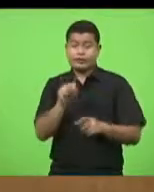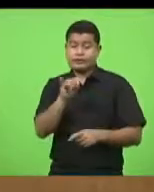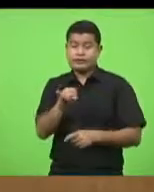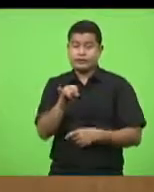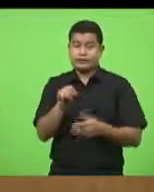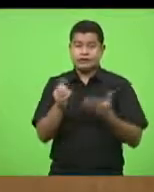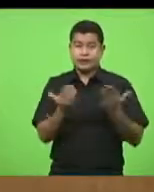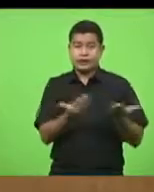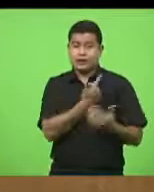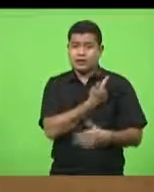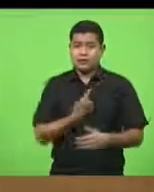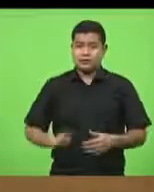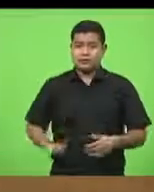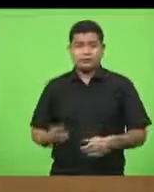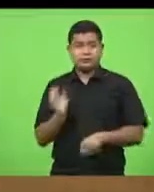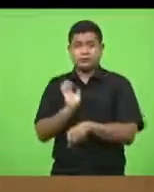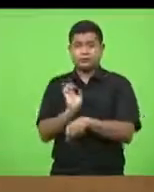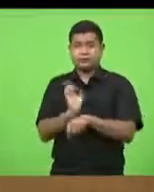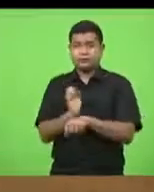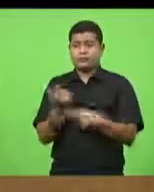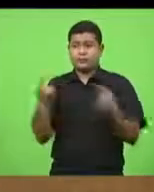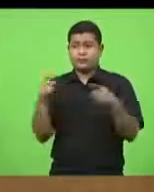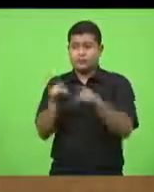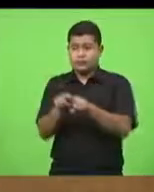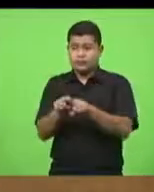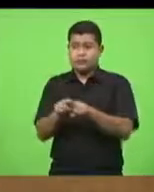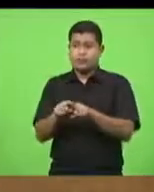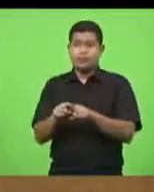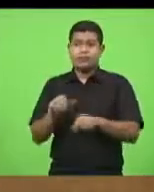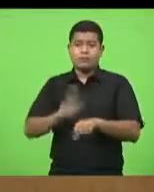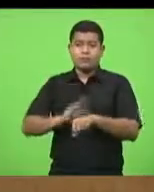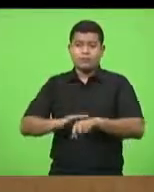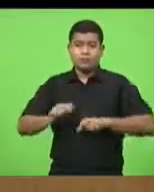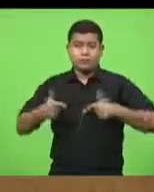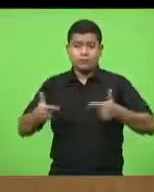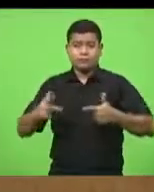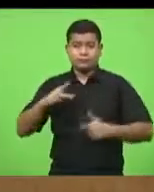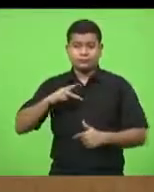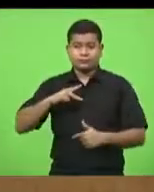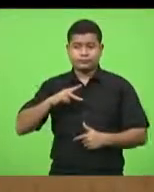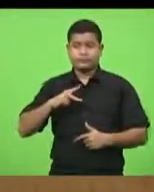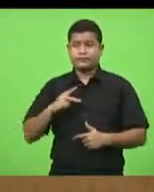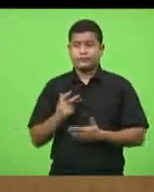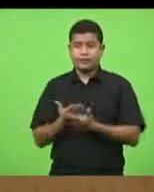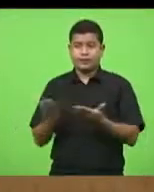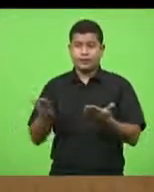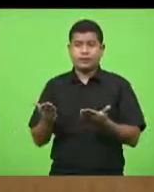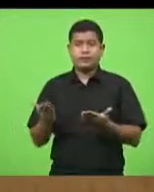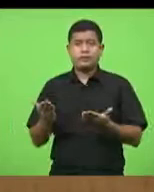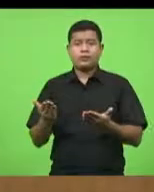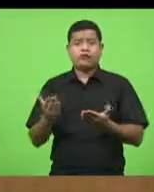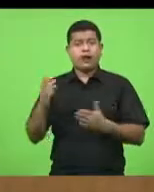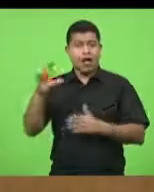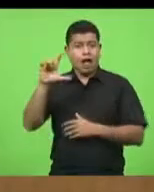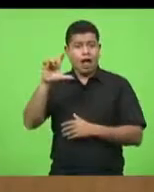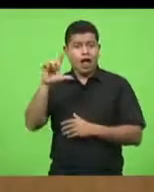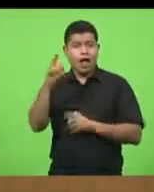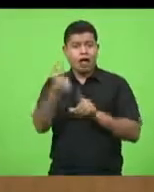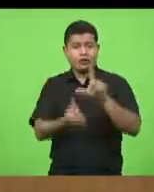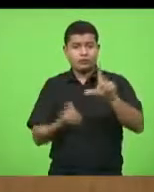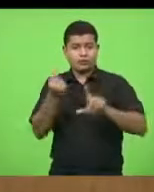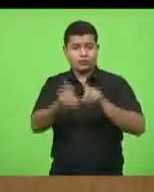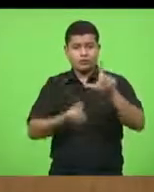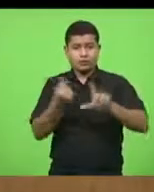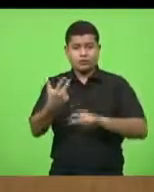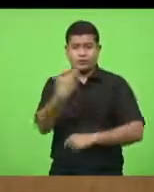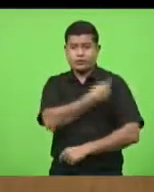Estado firmar convênio com a iniciativa privada para operacionalização da logística de vacinação dos trabalhadores